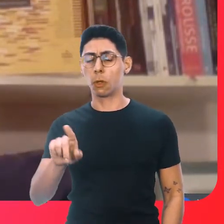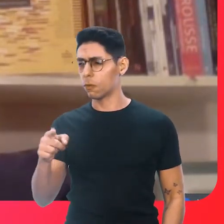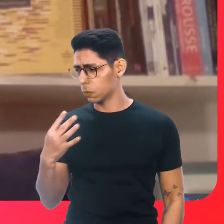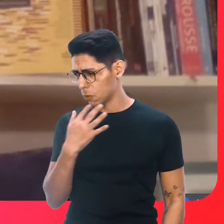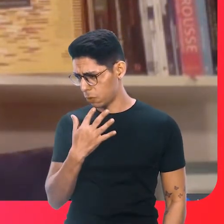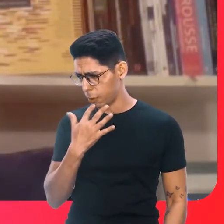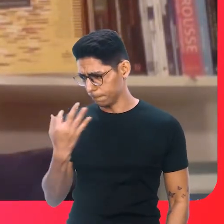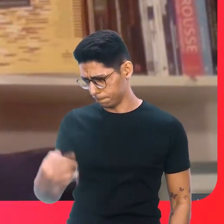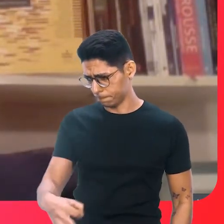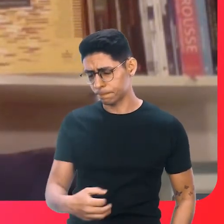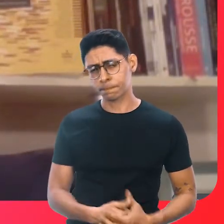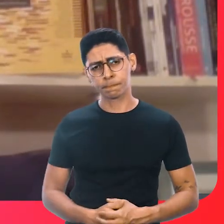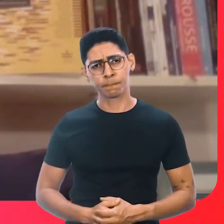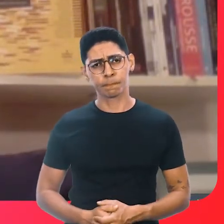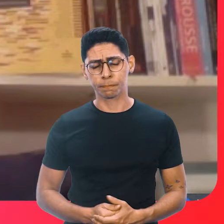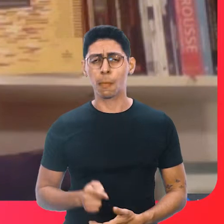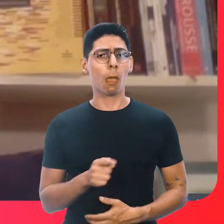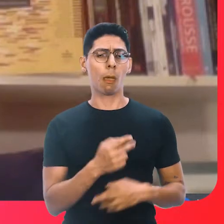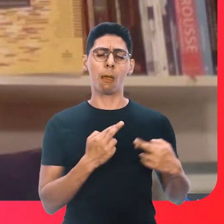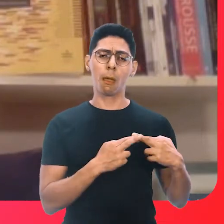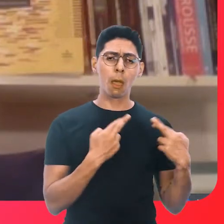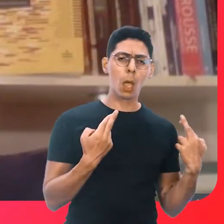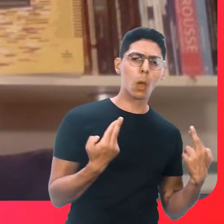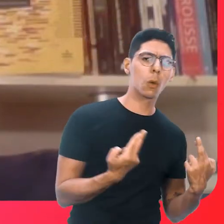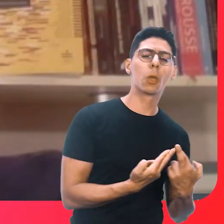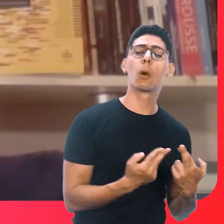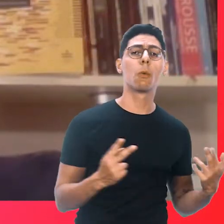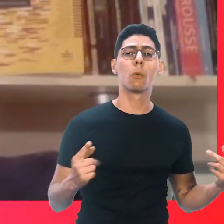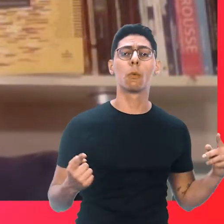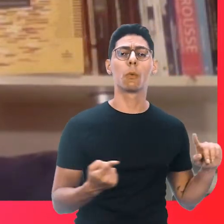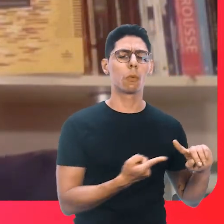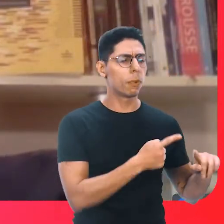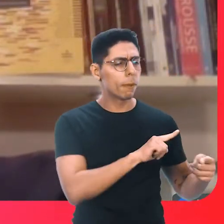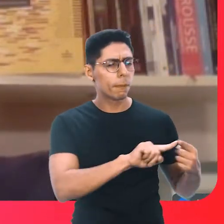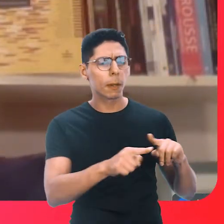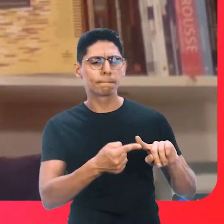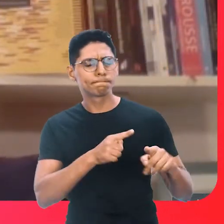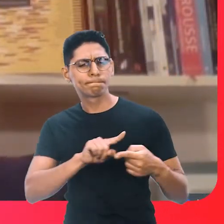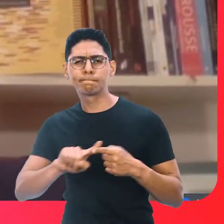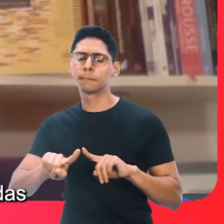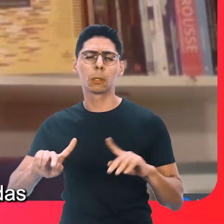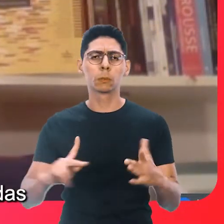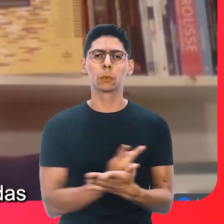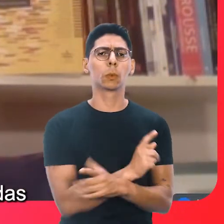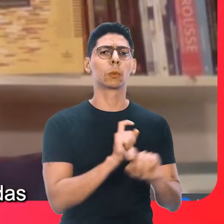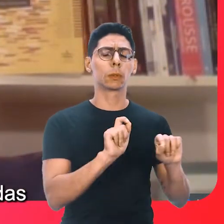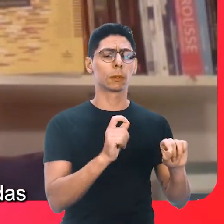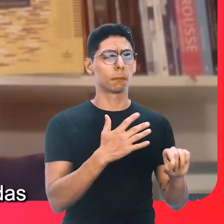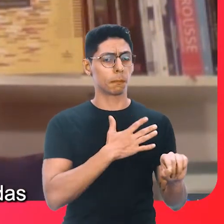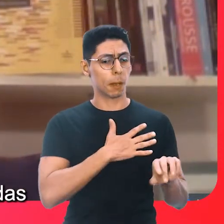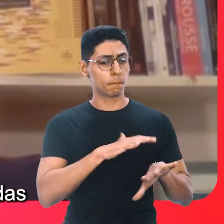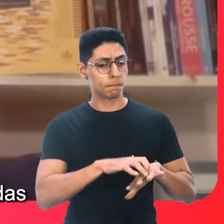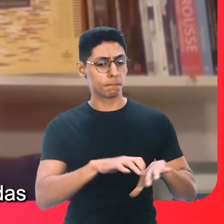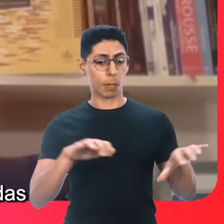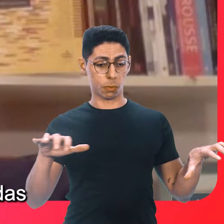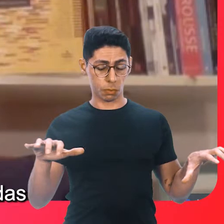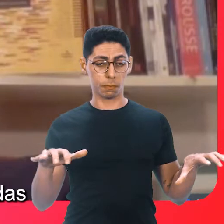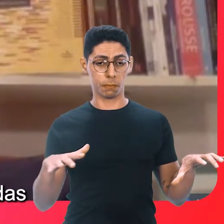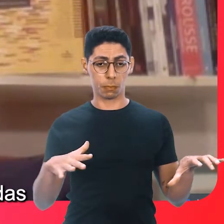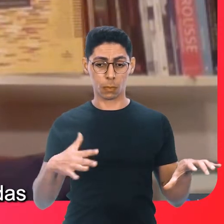Sasaki. E nessa reunião, Antônio, foi ali o divisor de águas entre o Tuca, que não